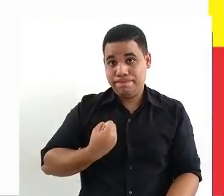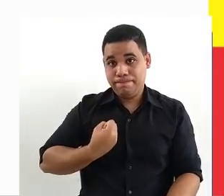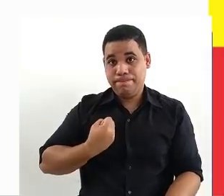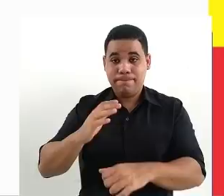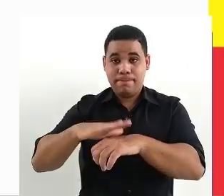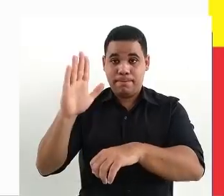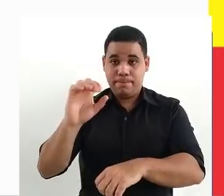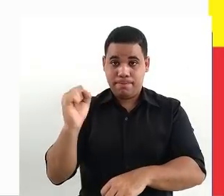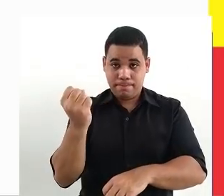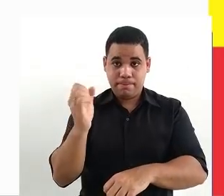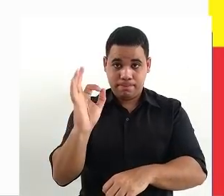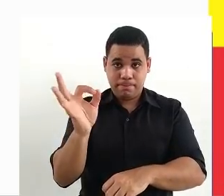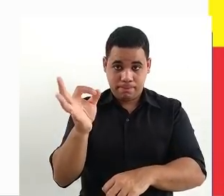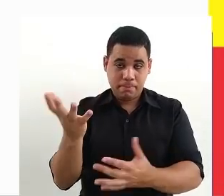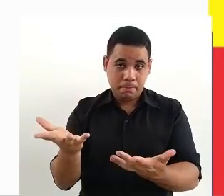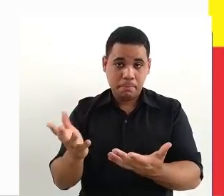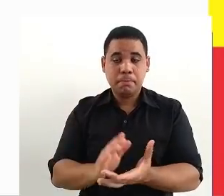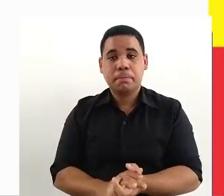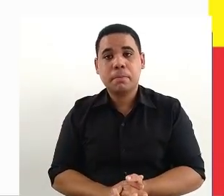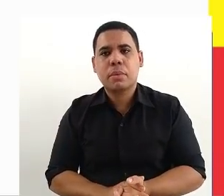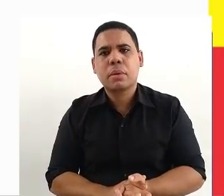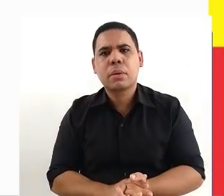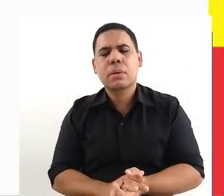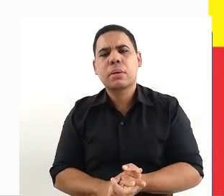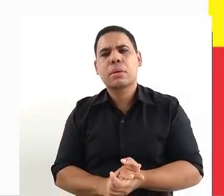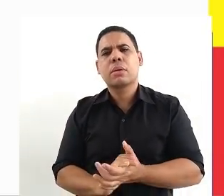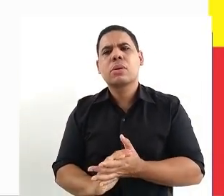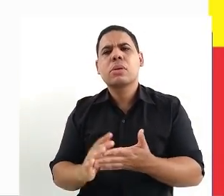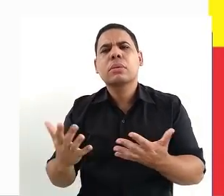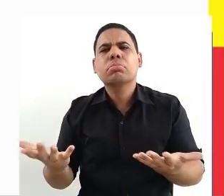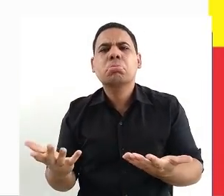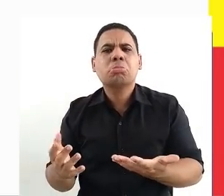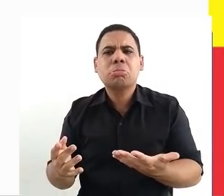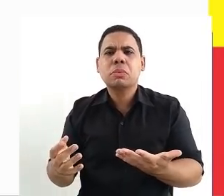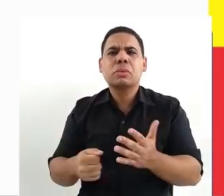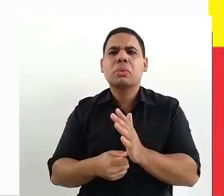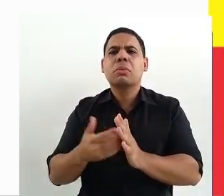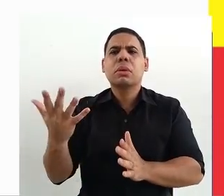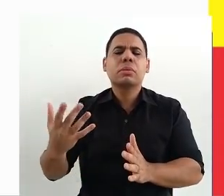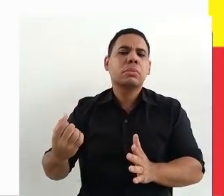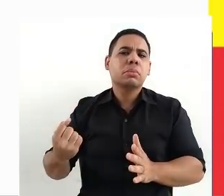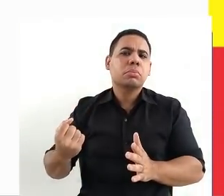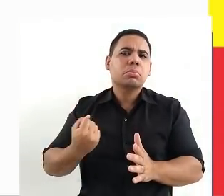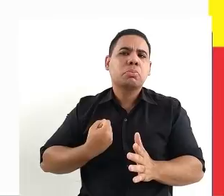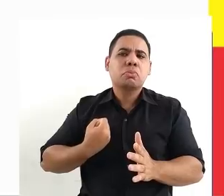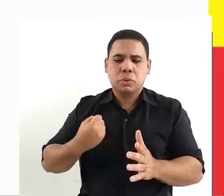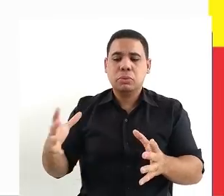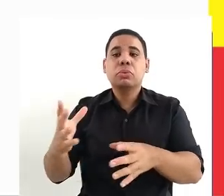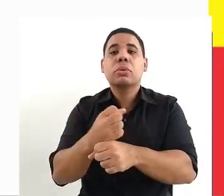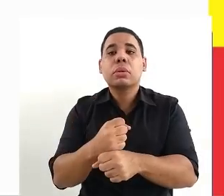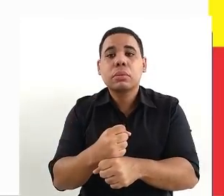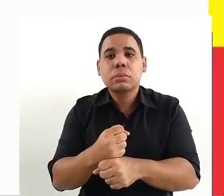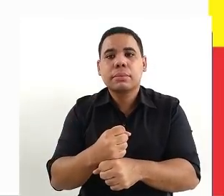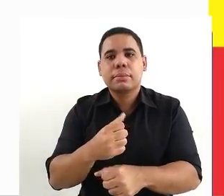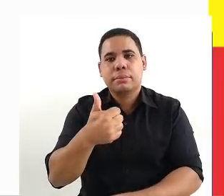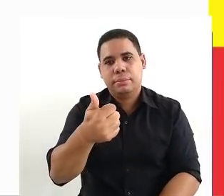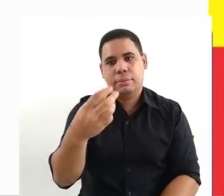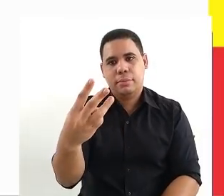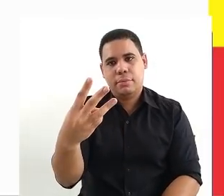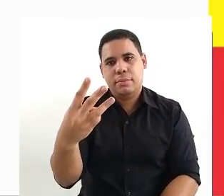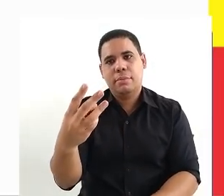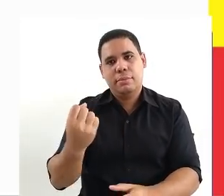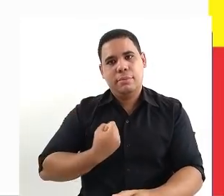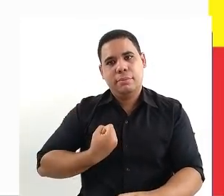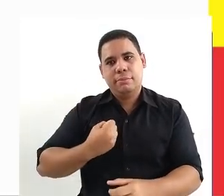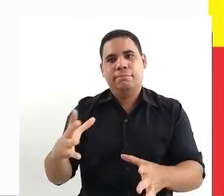números maiores do que 8. Dentre quantos números? Qual o espaço amostral total?